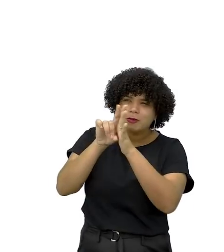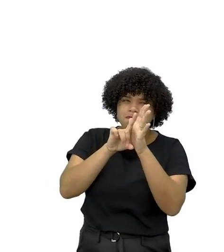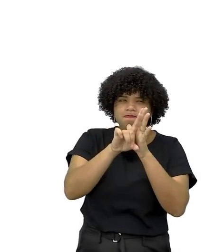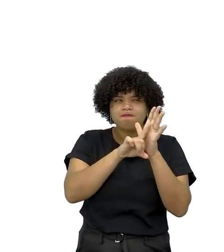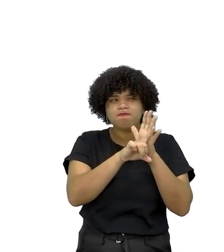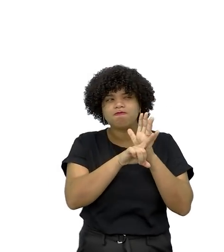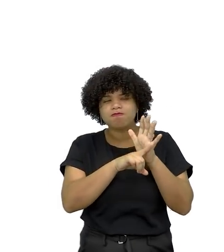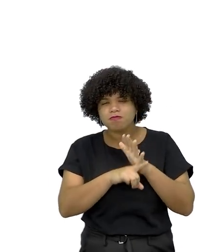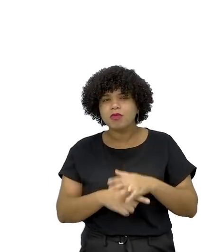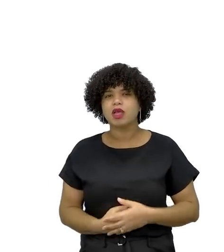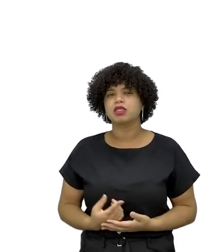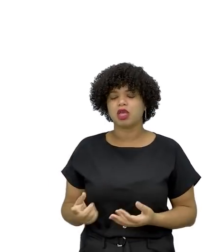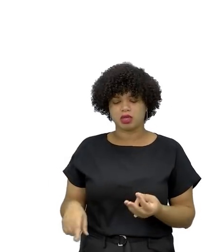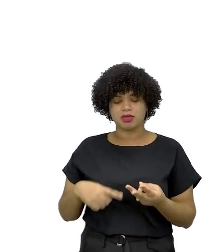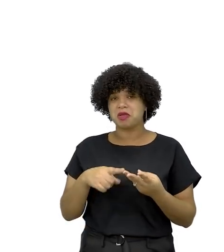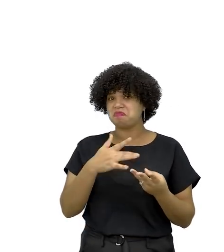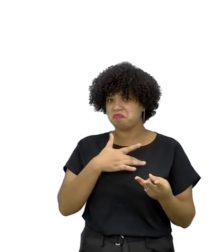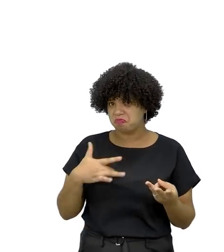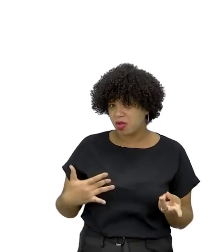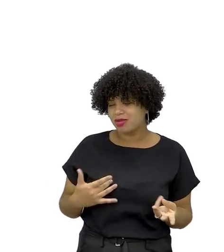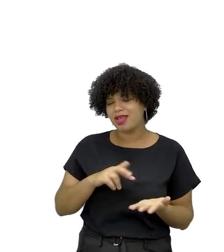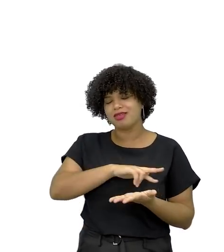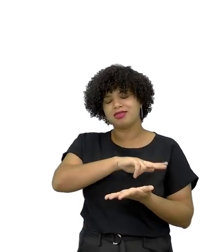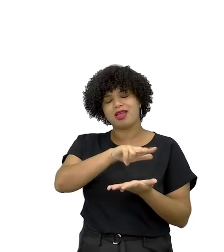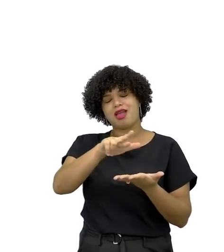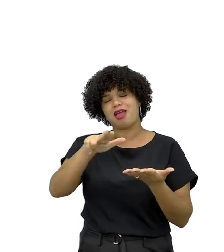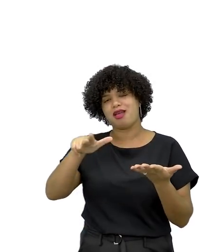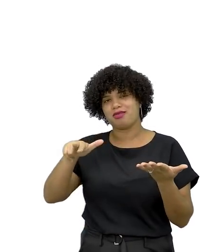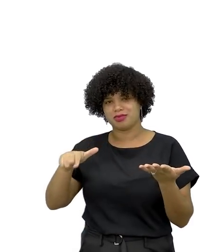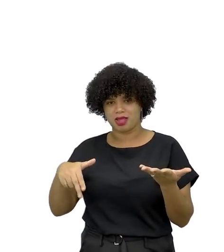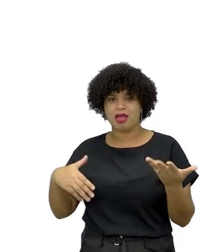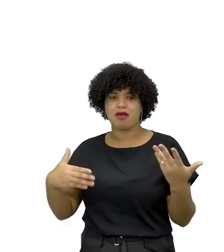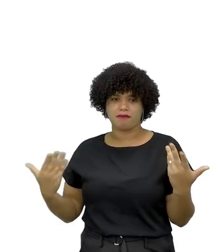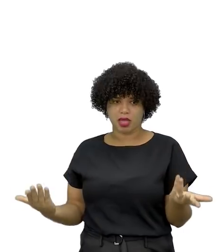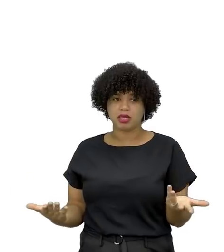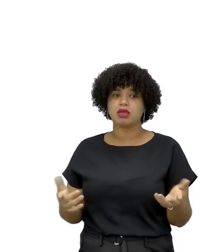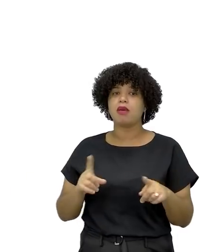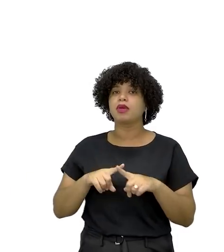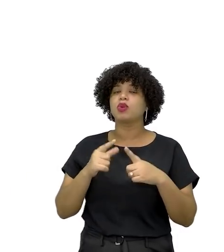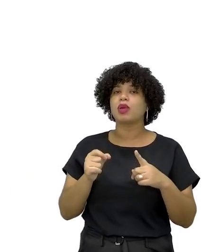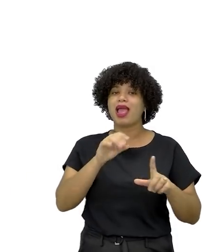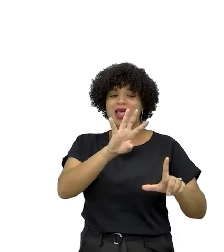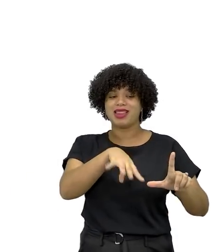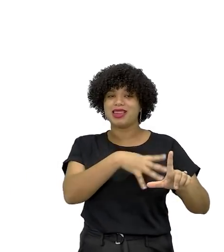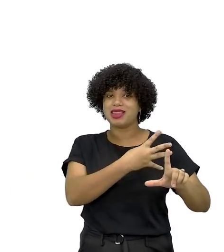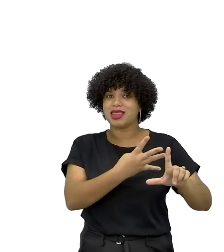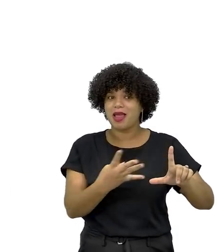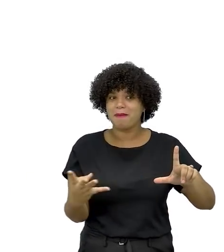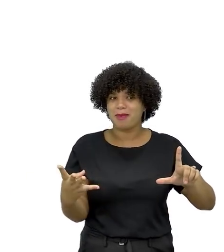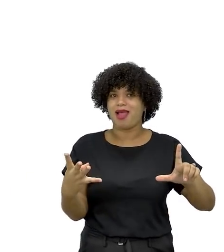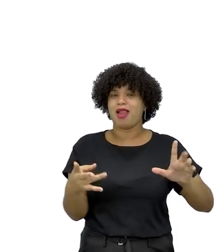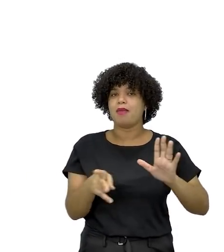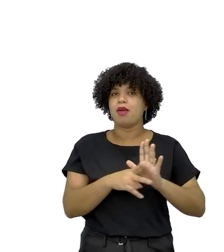aqui entre outros, tá? Apresentadas pela mídia, né, em tabelas e em diferentes tipos de gráficos. Então, uma coisa